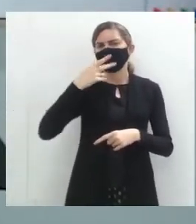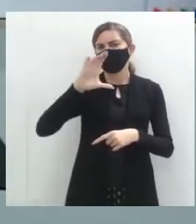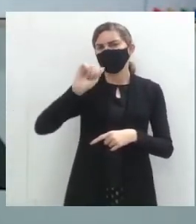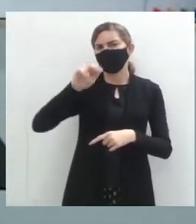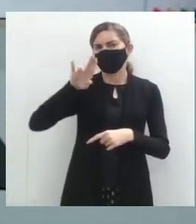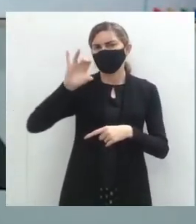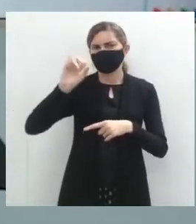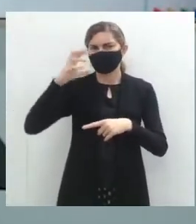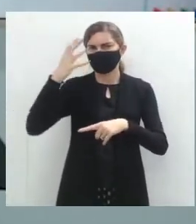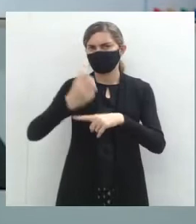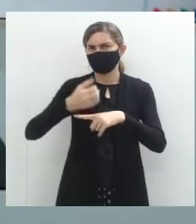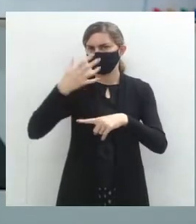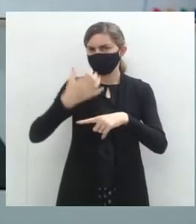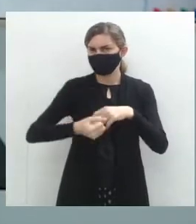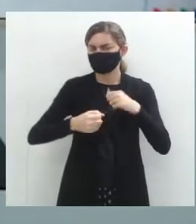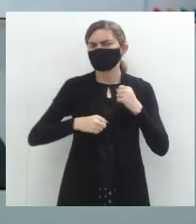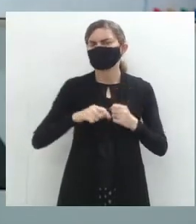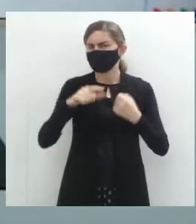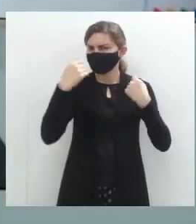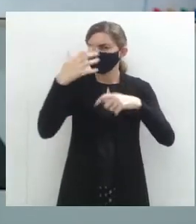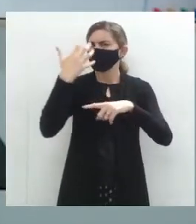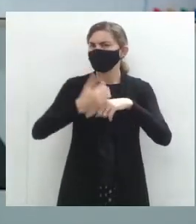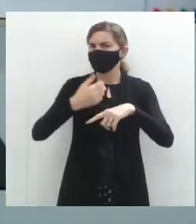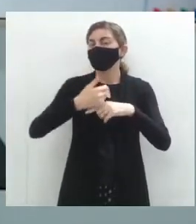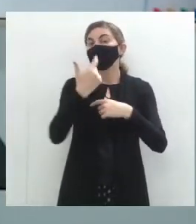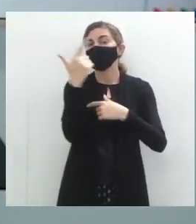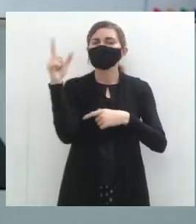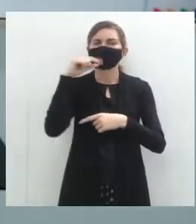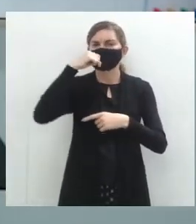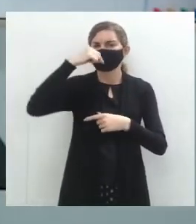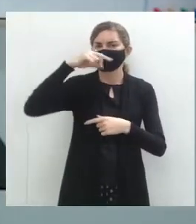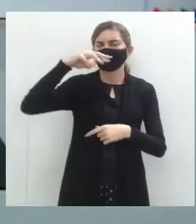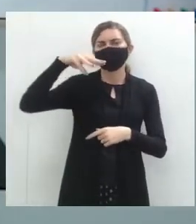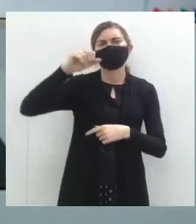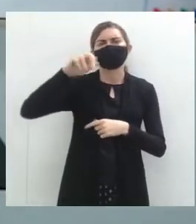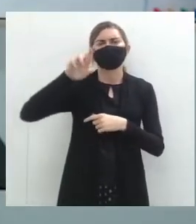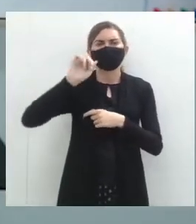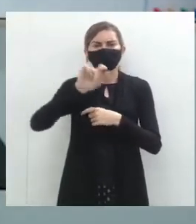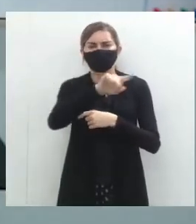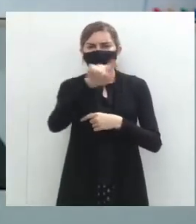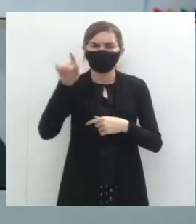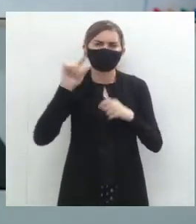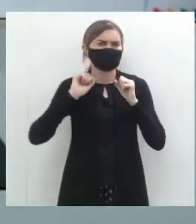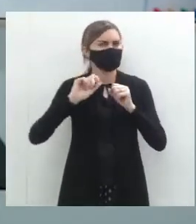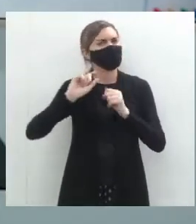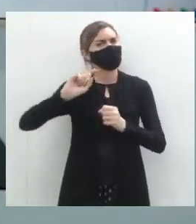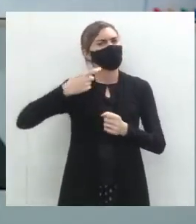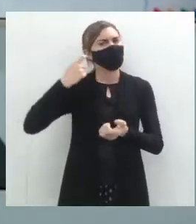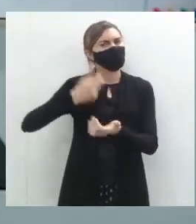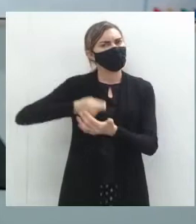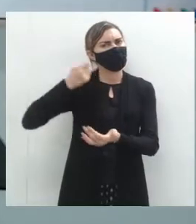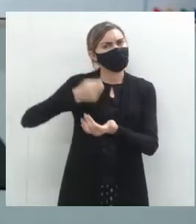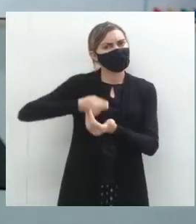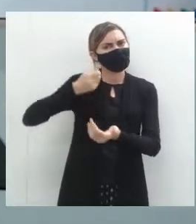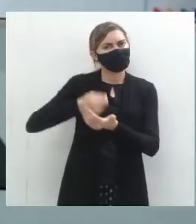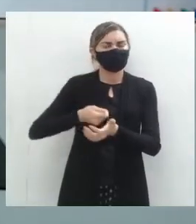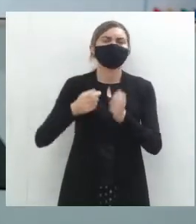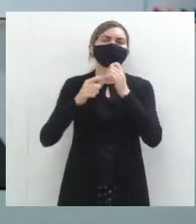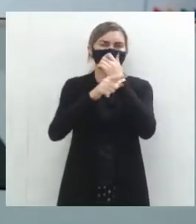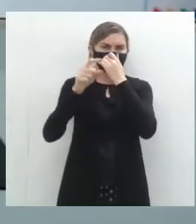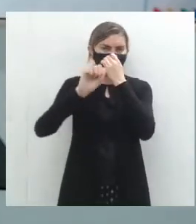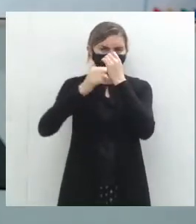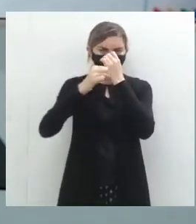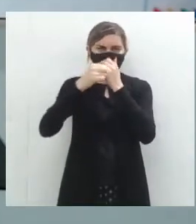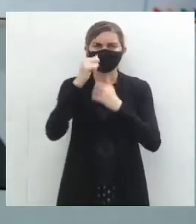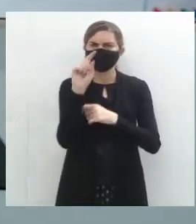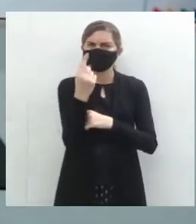Então o que é que vai acontecer? A gente vai ter que dar conta de outros sais minerais que vocês podem ser cobrados deles lá no